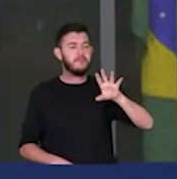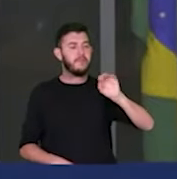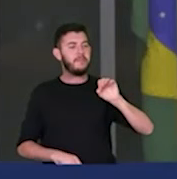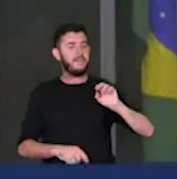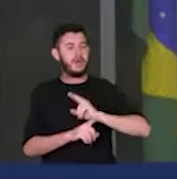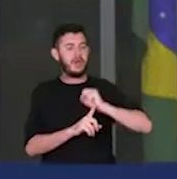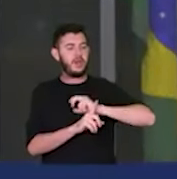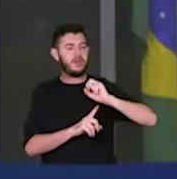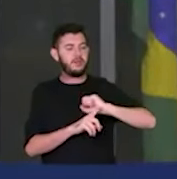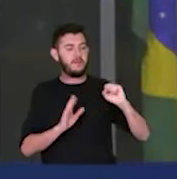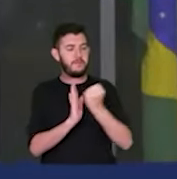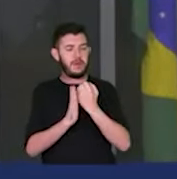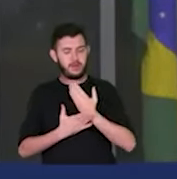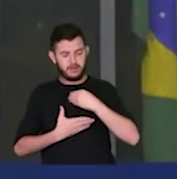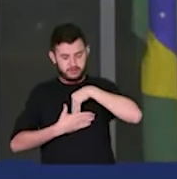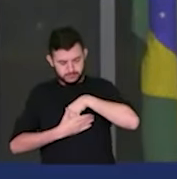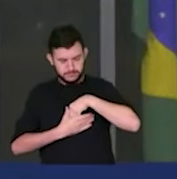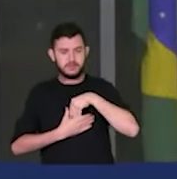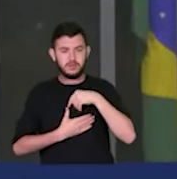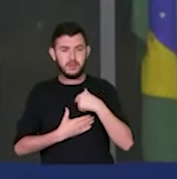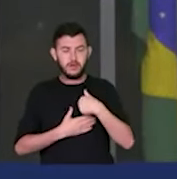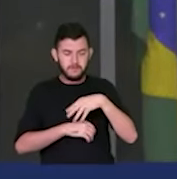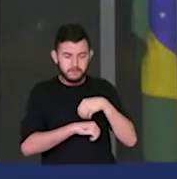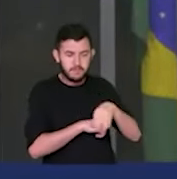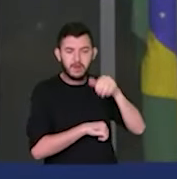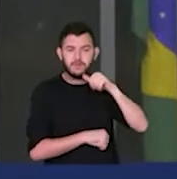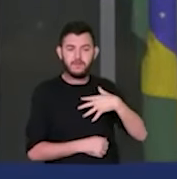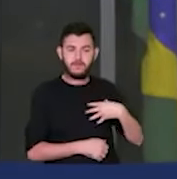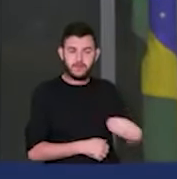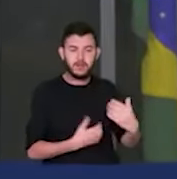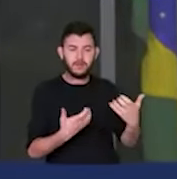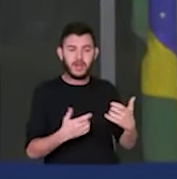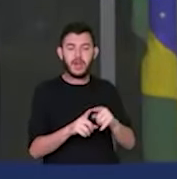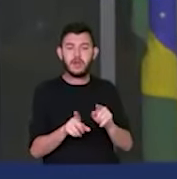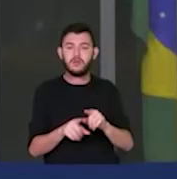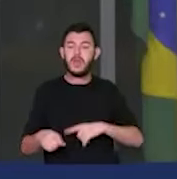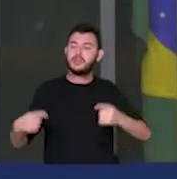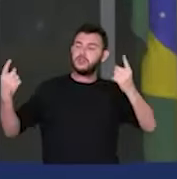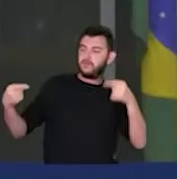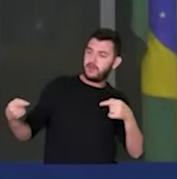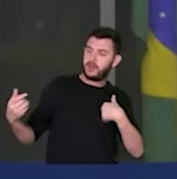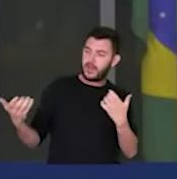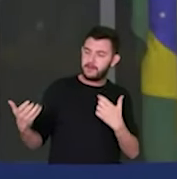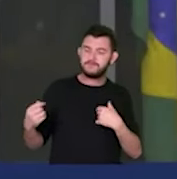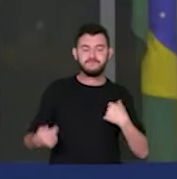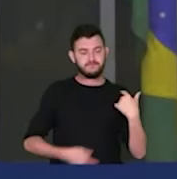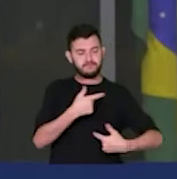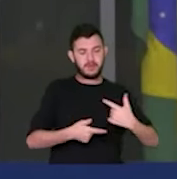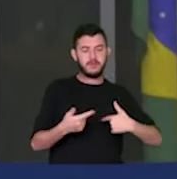mim, coisa que eu passo para minha filha. É claro que eu quero vencer o meu adversário, mas são poucos políticos aqui nessa